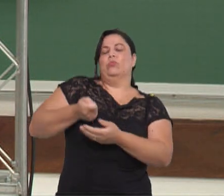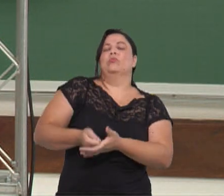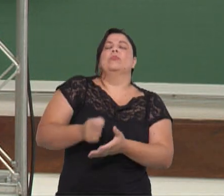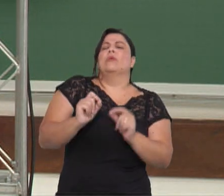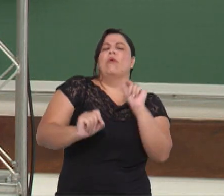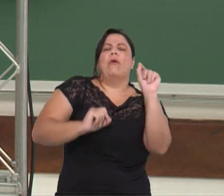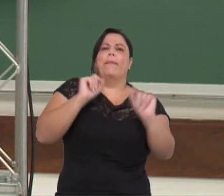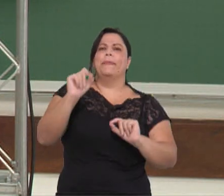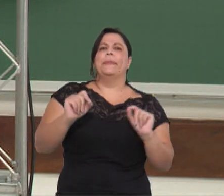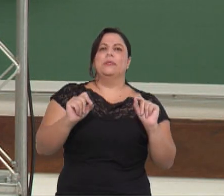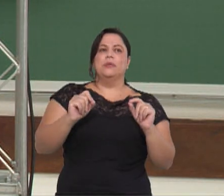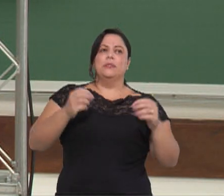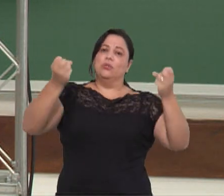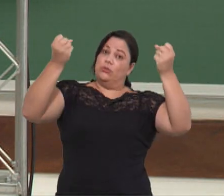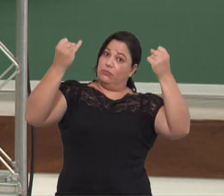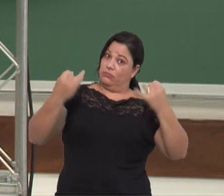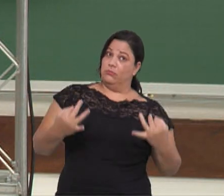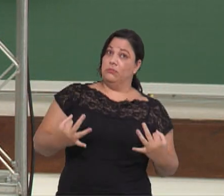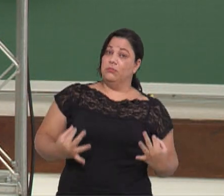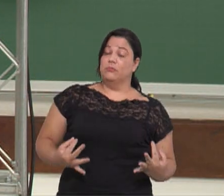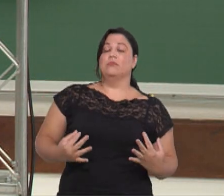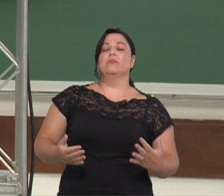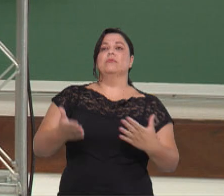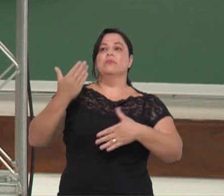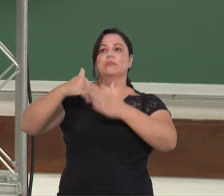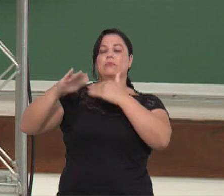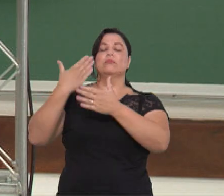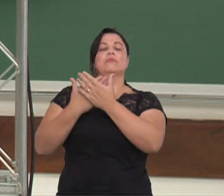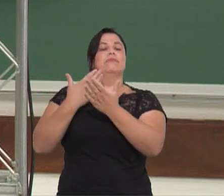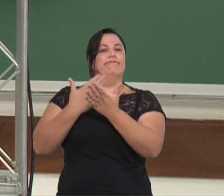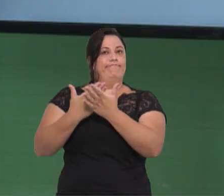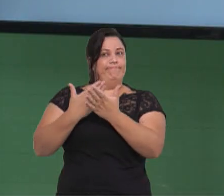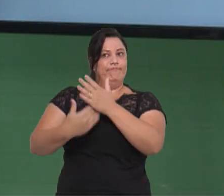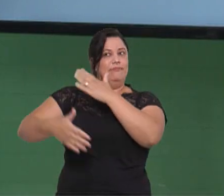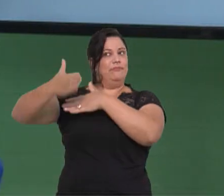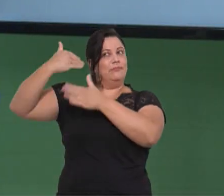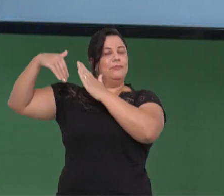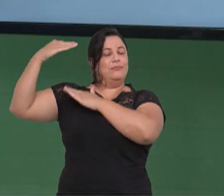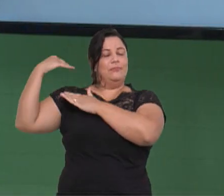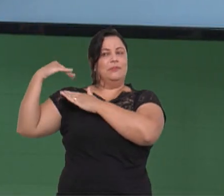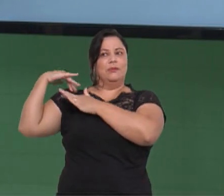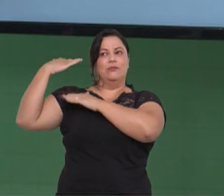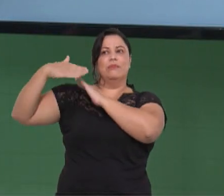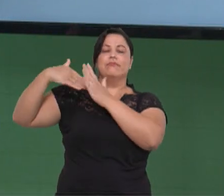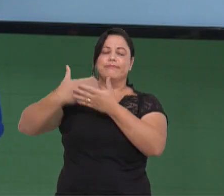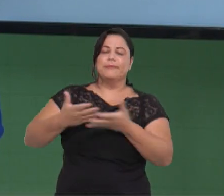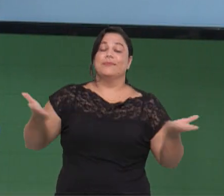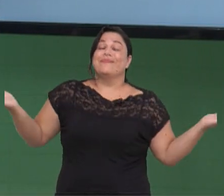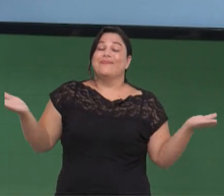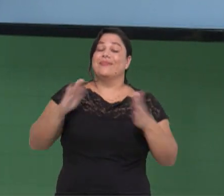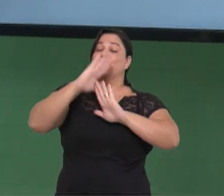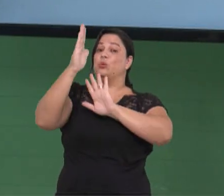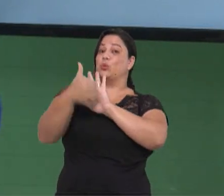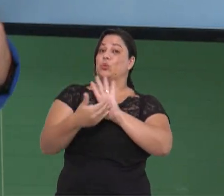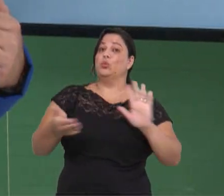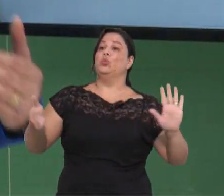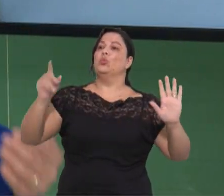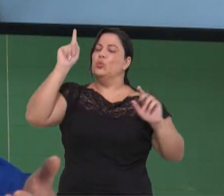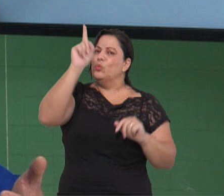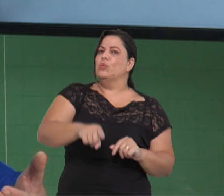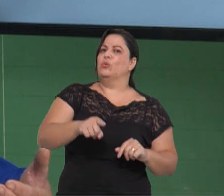como eu havia comentado nas aulas anteriores, é tudo aquilo qual